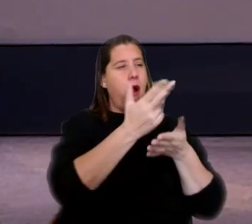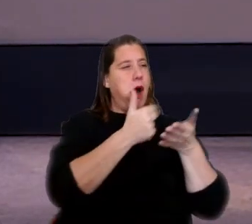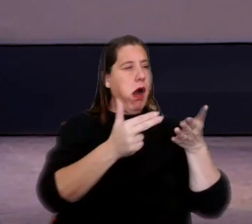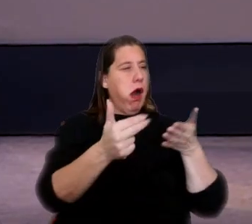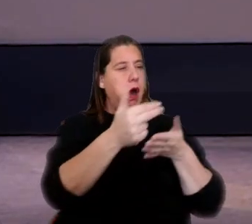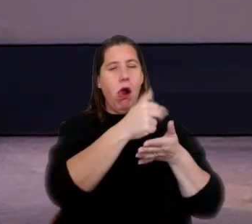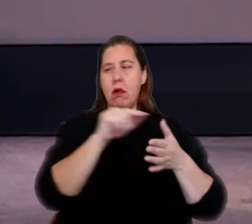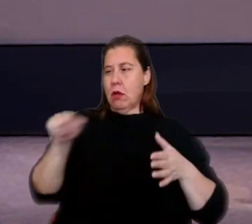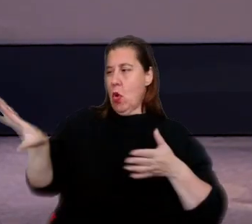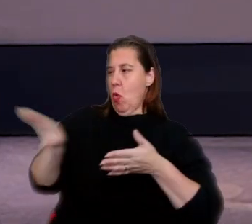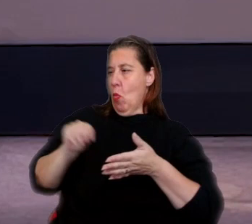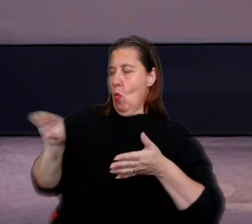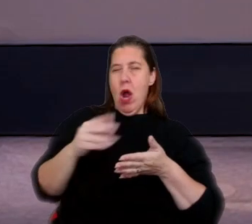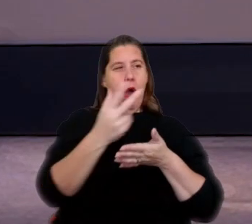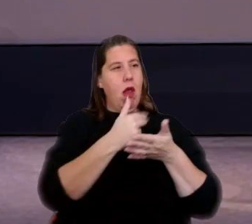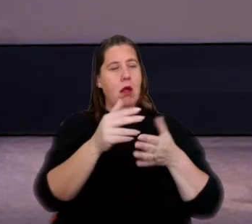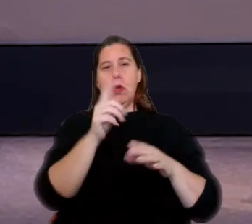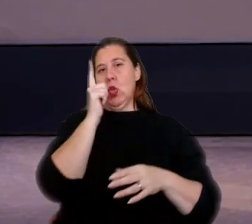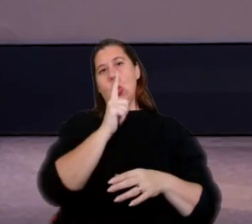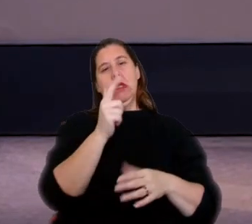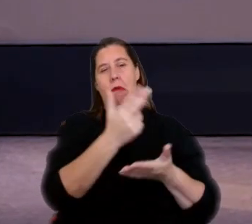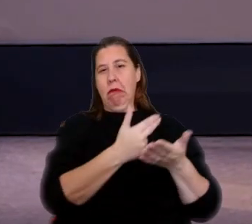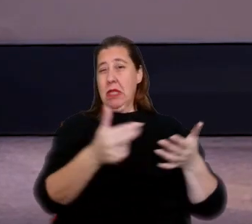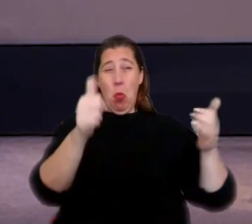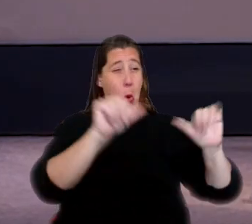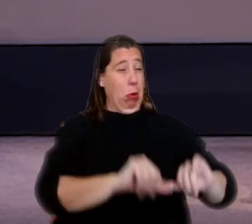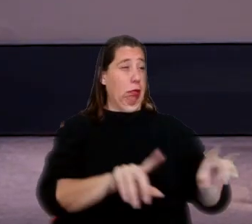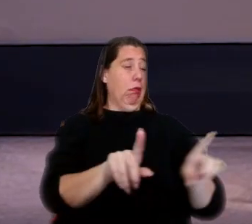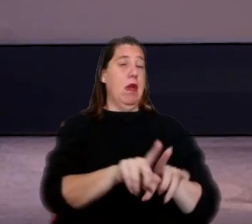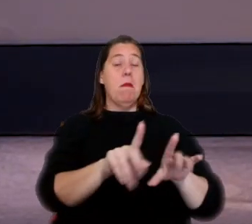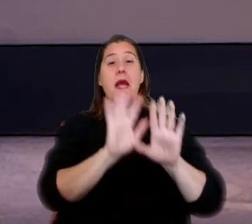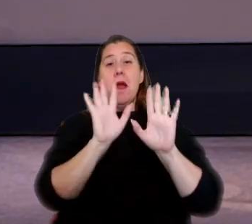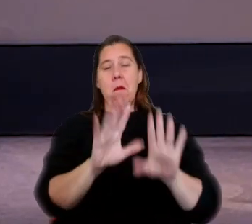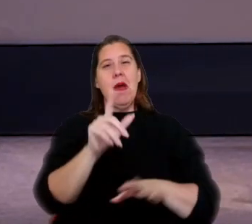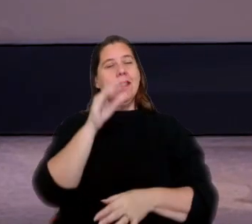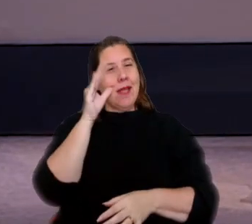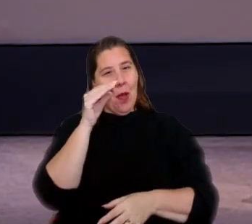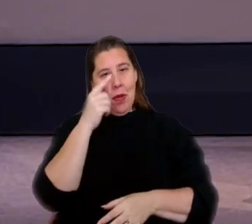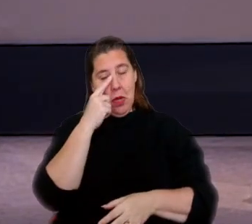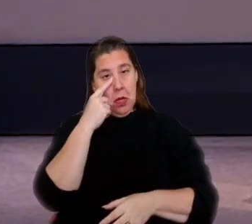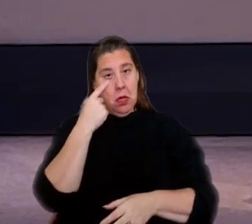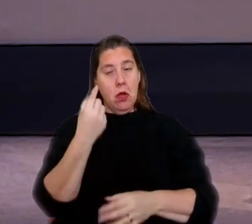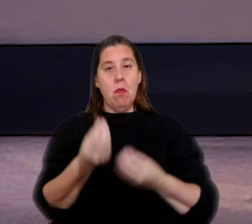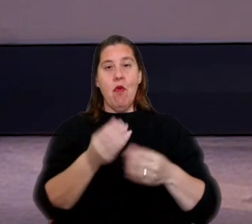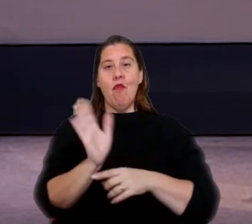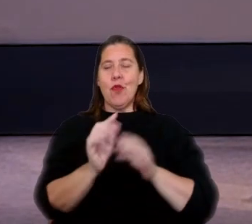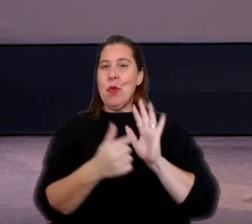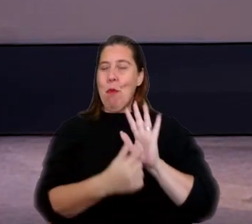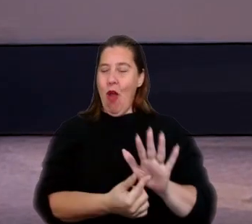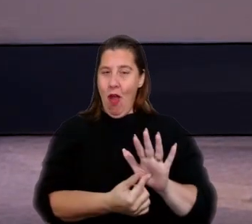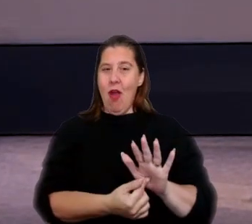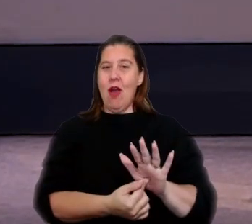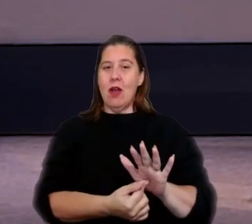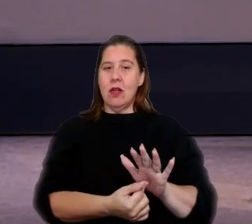do Remy e claramente não dá certo. Ele também não é um bom desenhista, mas de fato é curioso como o filme